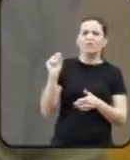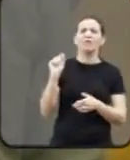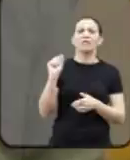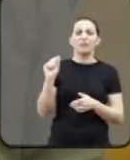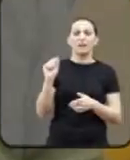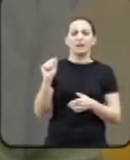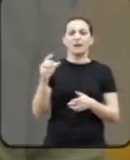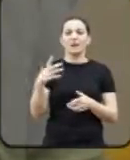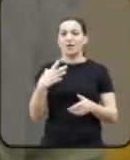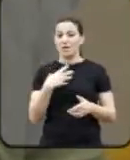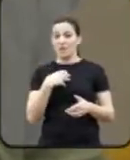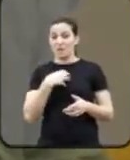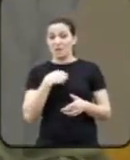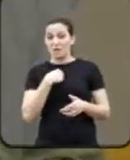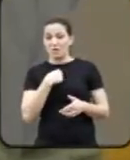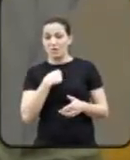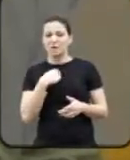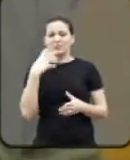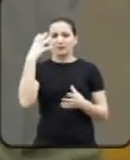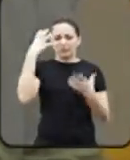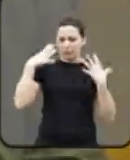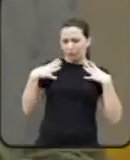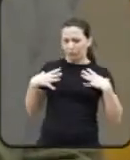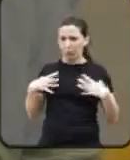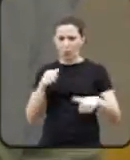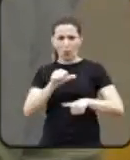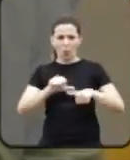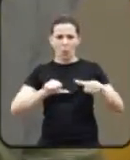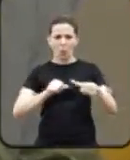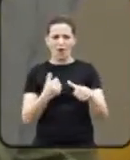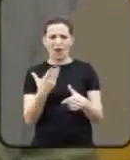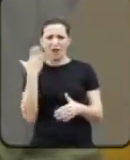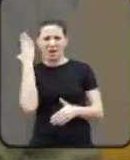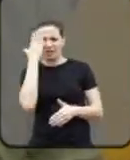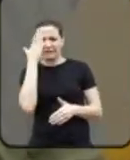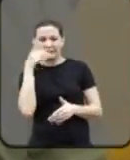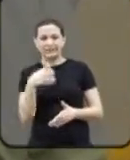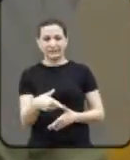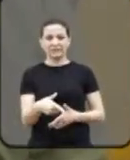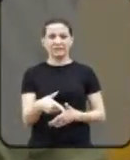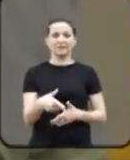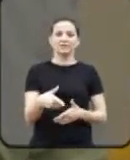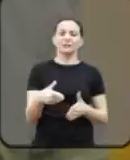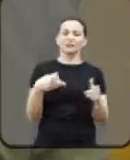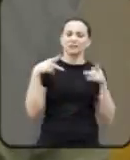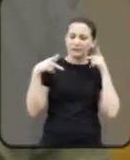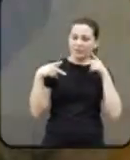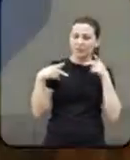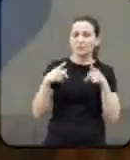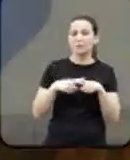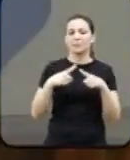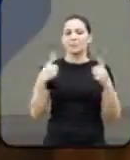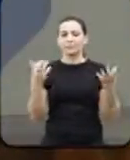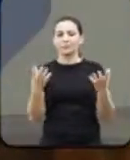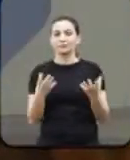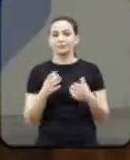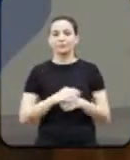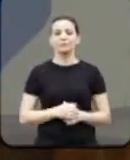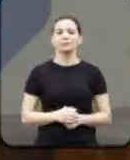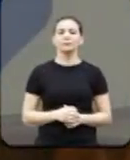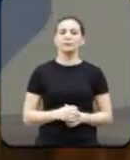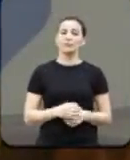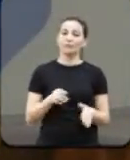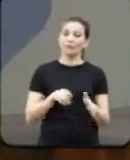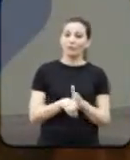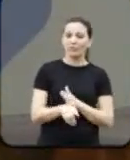não me reconhecer. Mas ser um grito a mais na rua contra esse estado de coisa. Agora, vereador, em cada cidade,